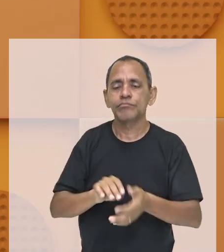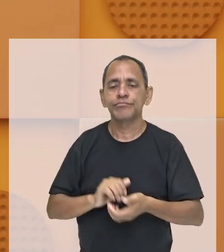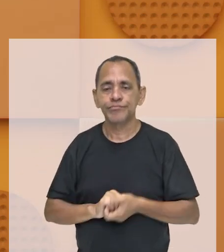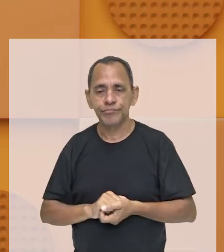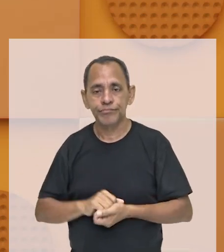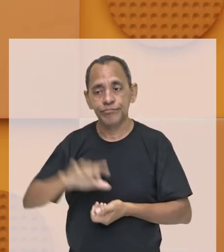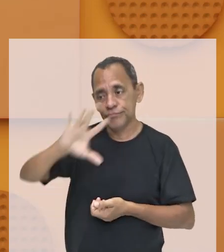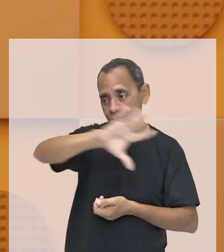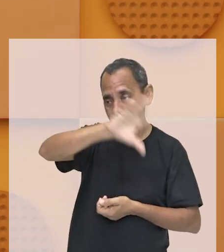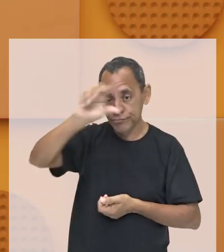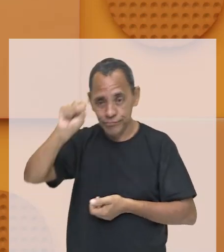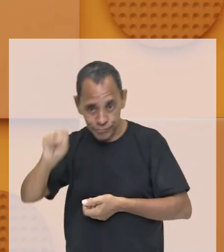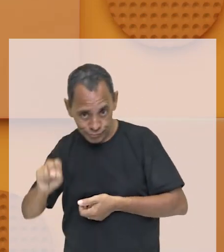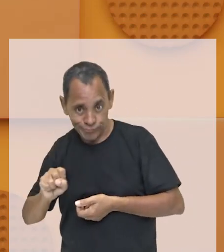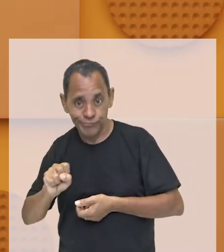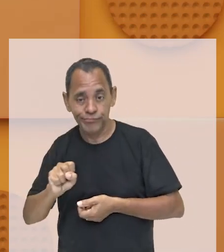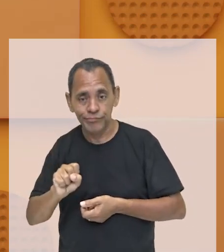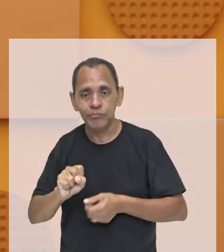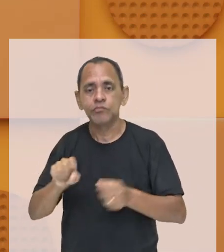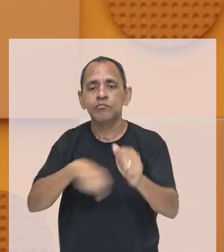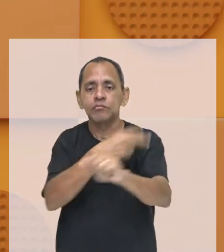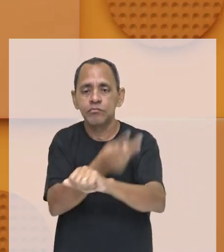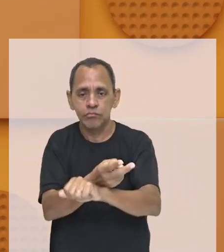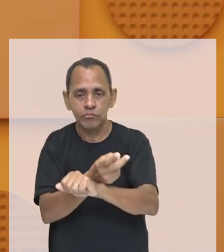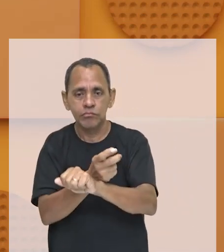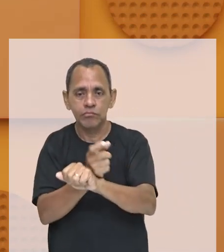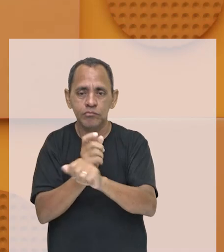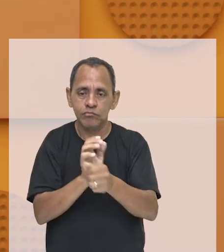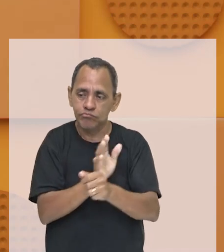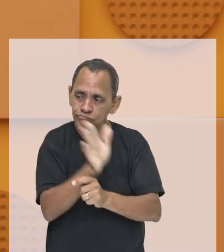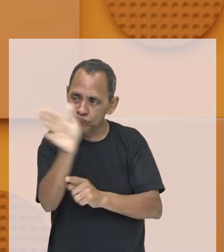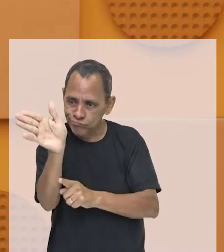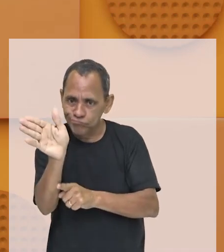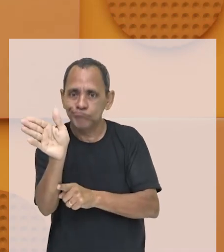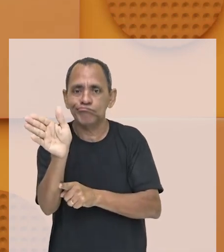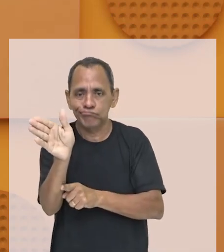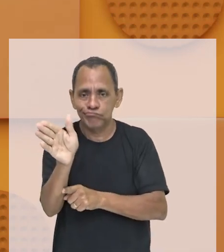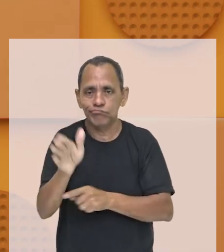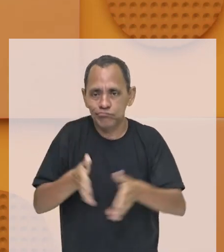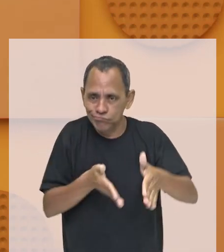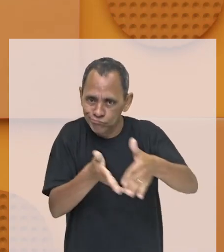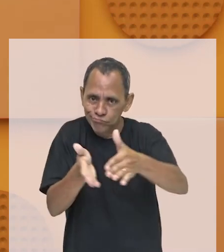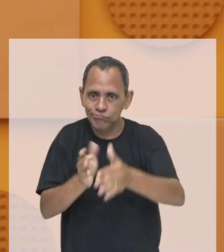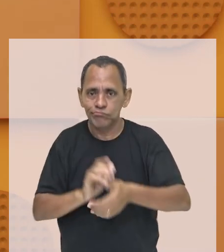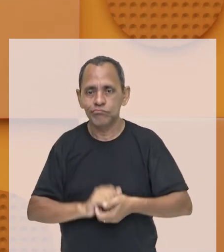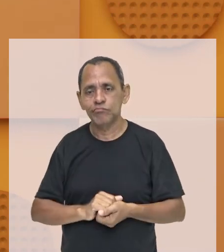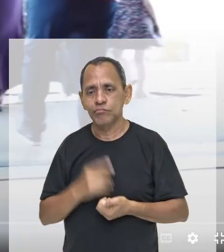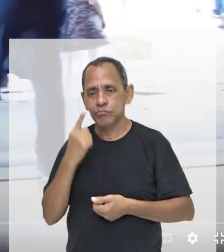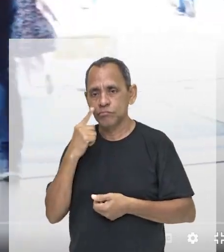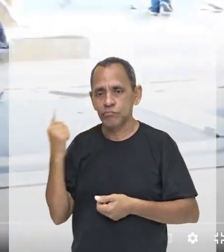ter atravessado o Estreito de Bósforo, e estão chegando ali para trabalhar. Vamos dar uma olhada aí nesse vídeo.